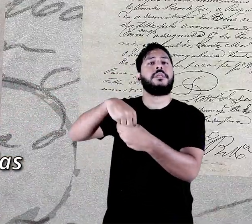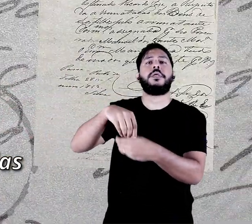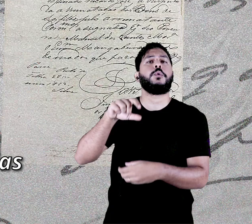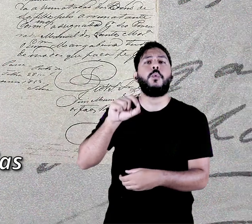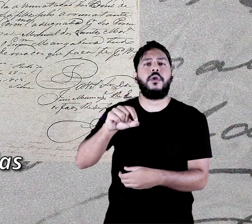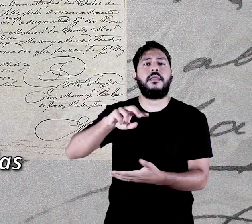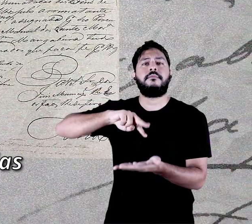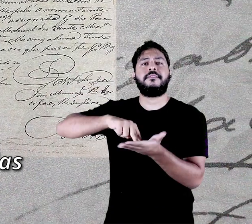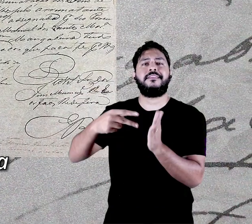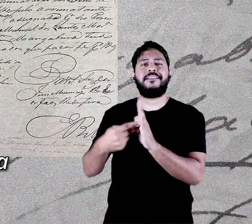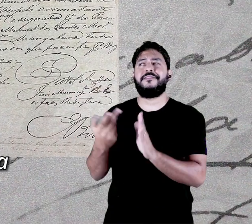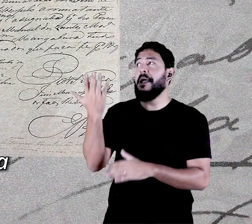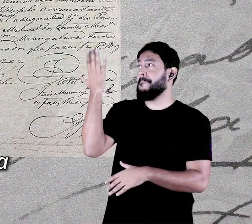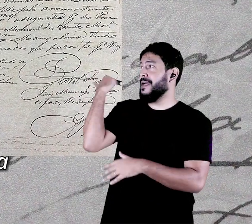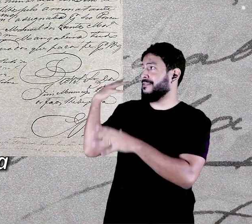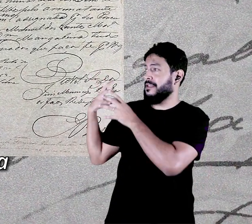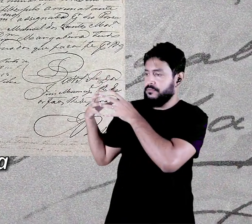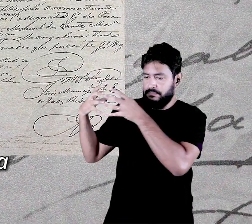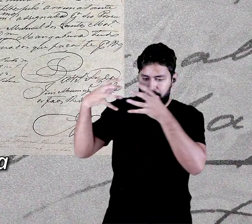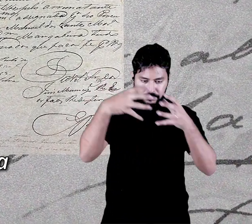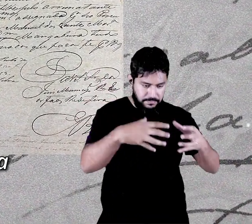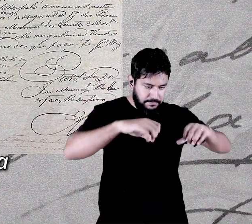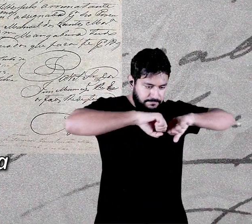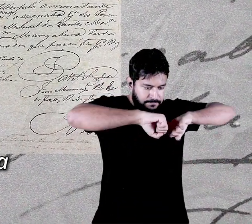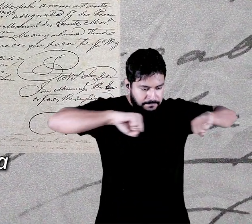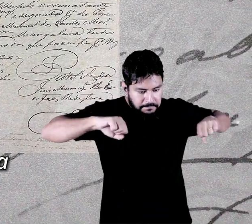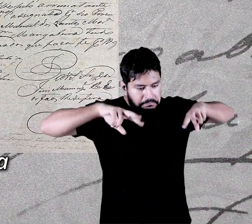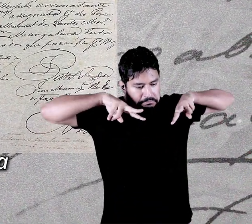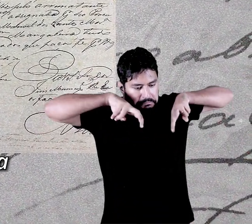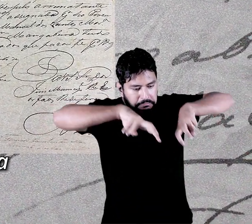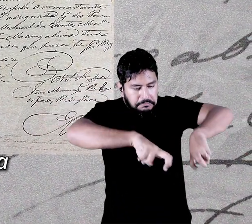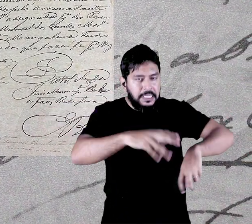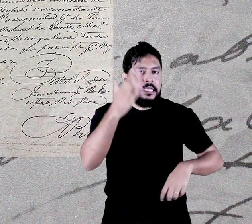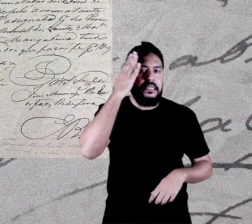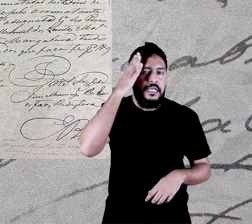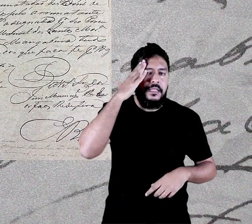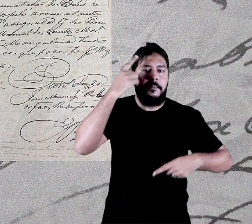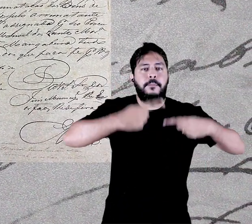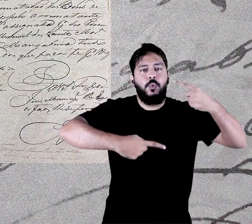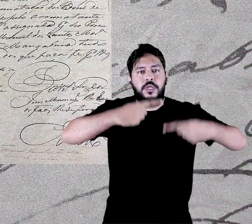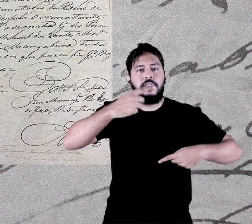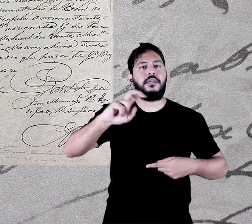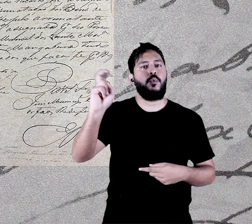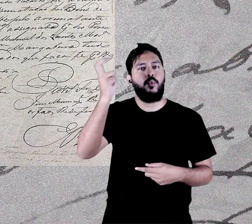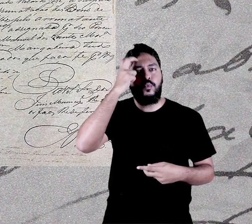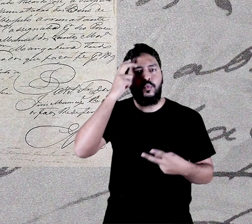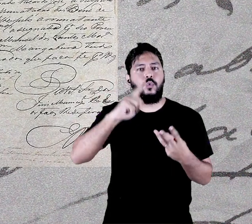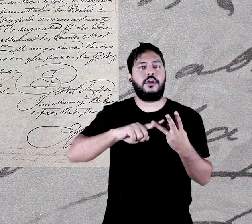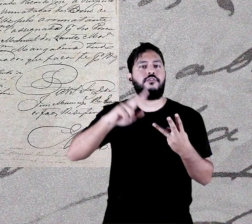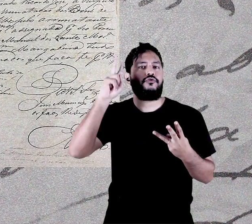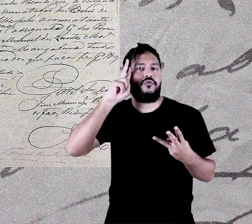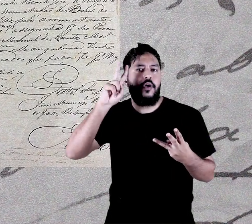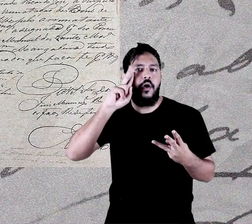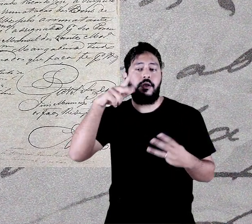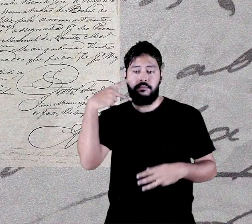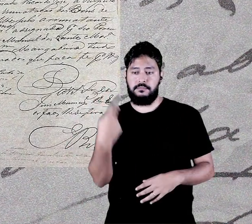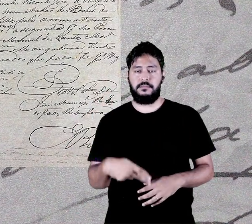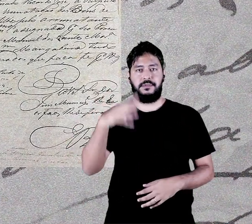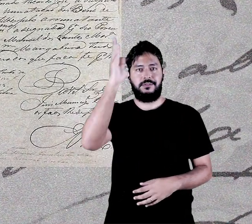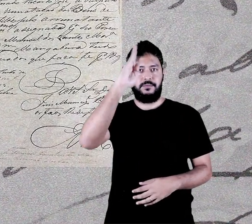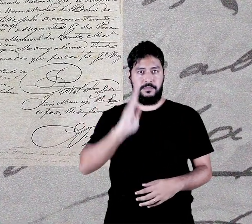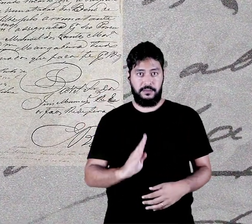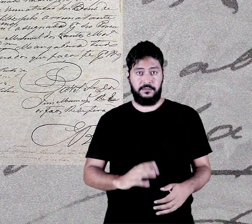como janelas para a compreensão da história social, política e cultural do Brasil. Sequência de manuscritos digitalizados dos